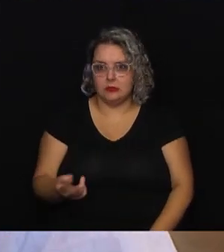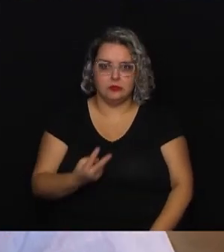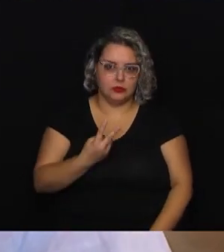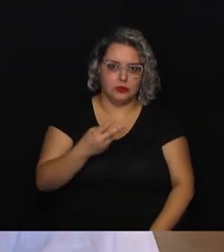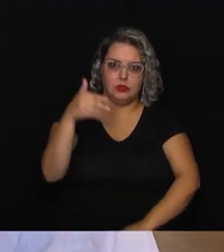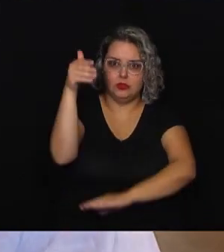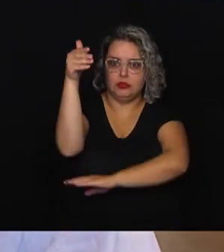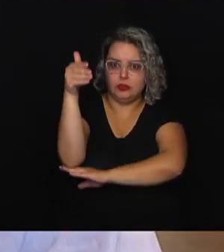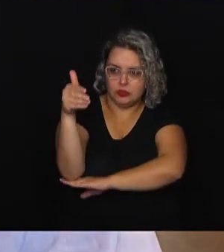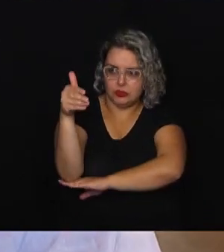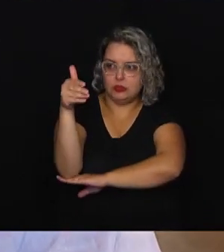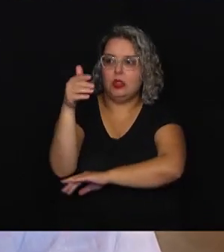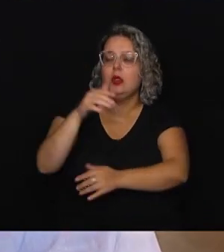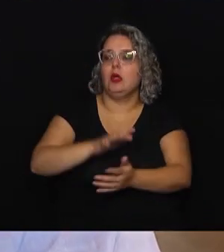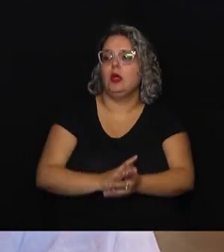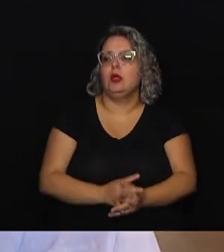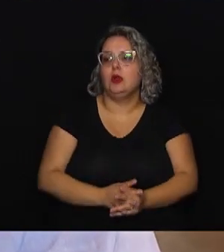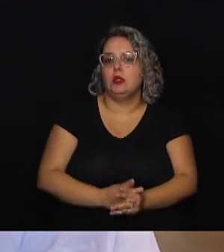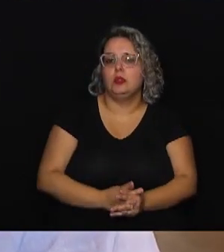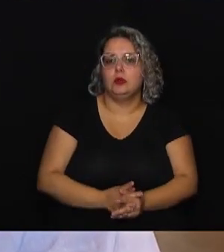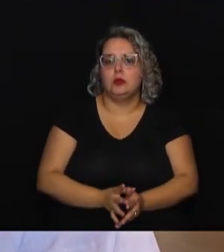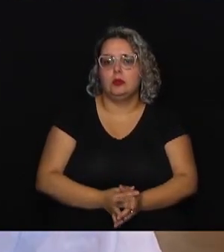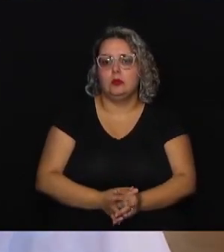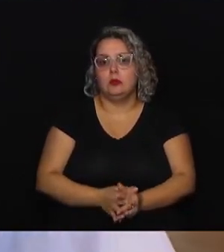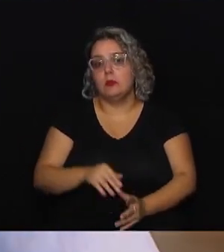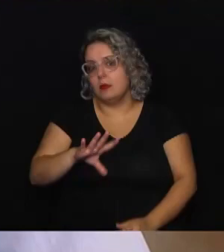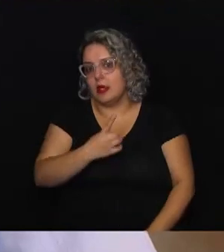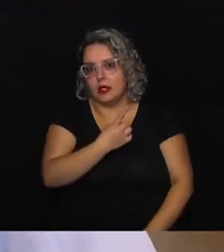com ocupação de mais de